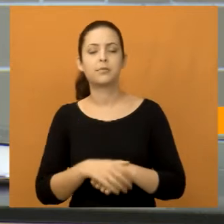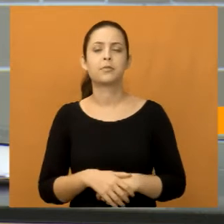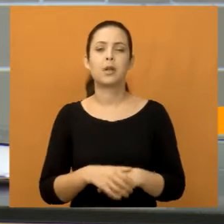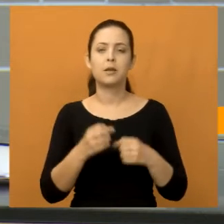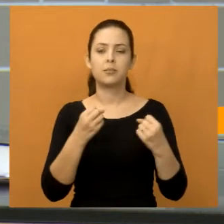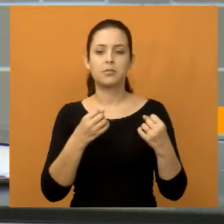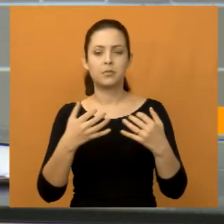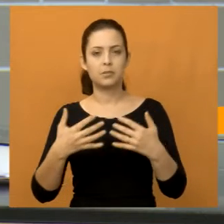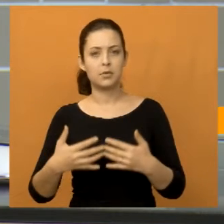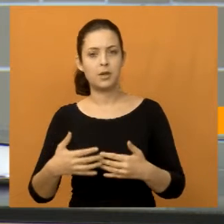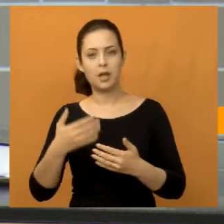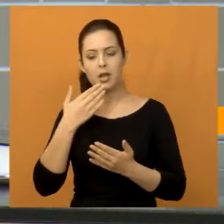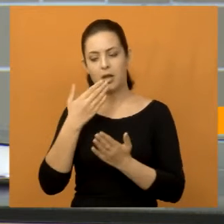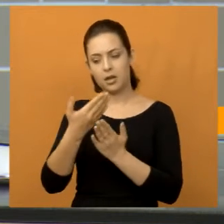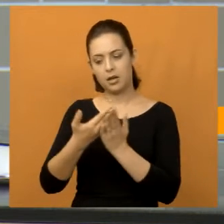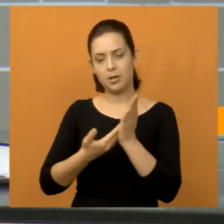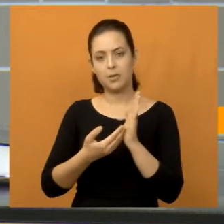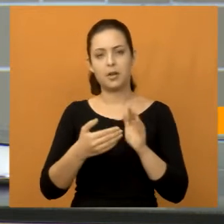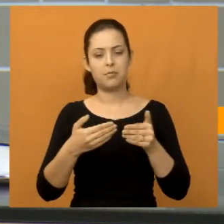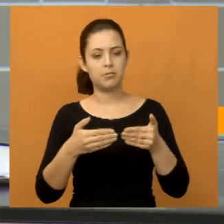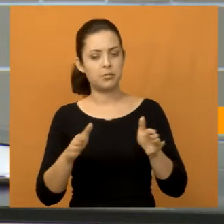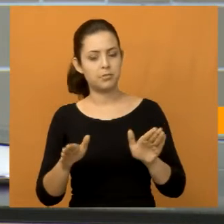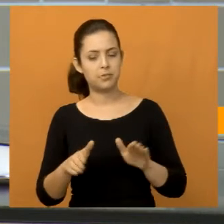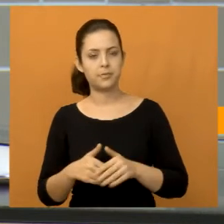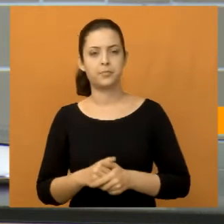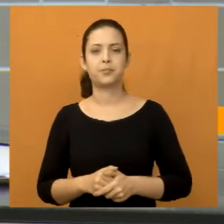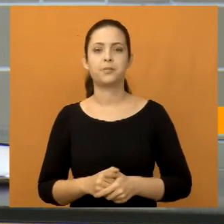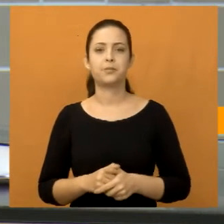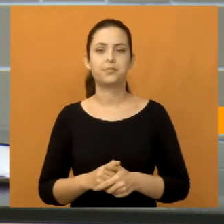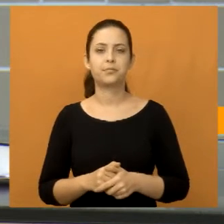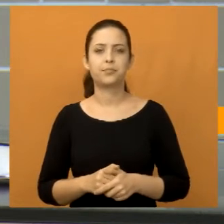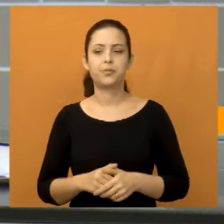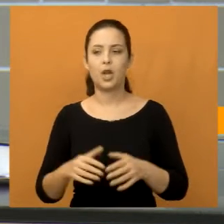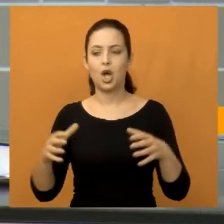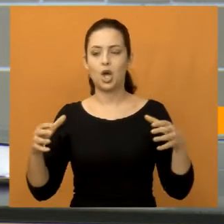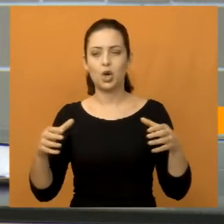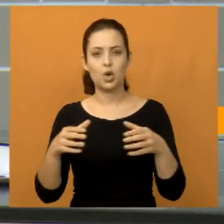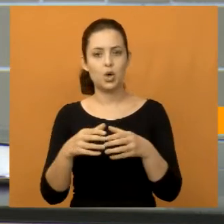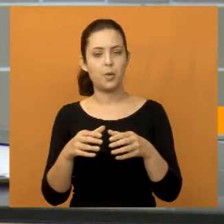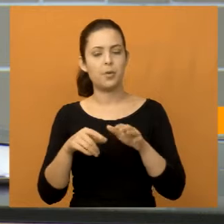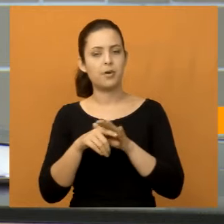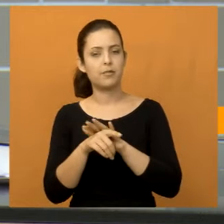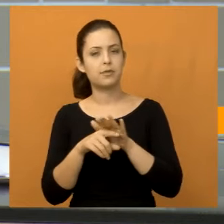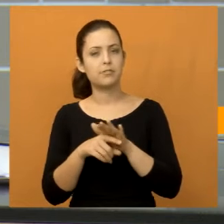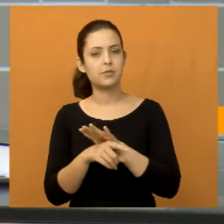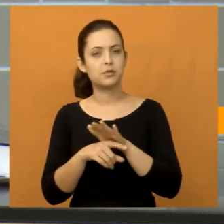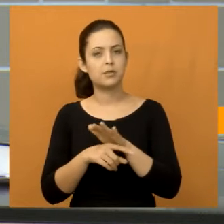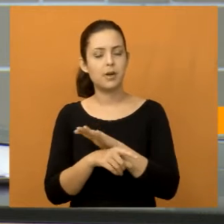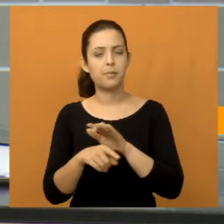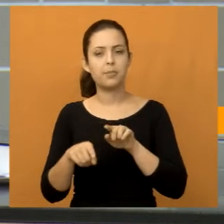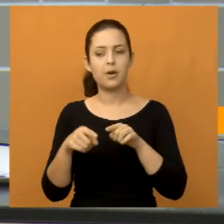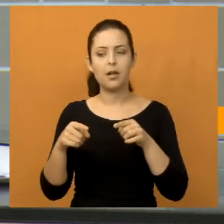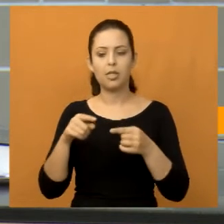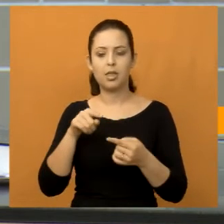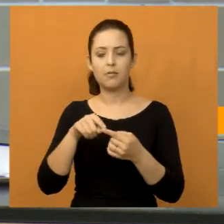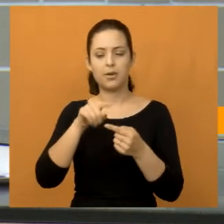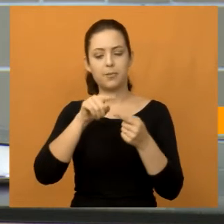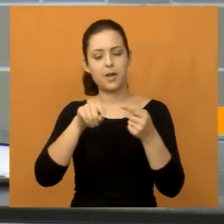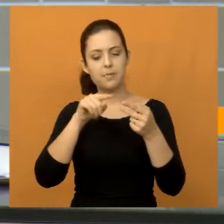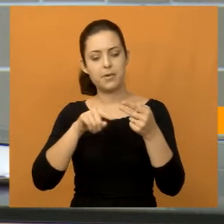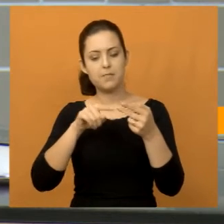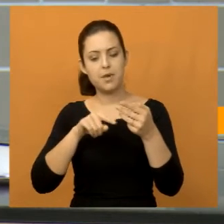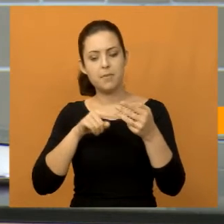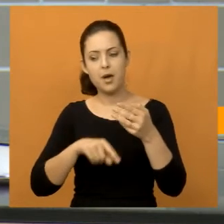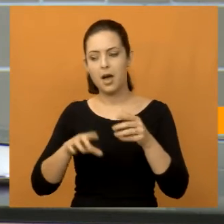expostas no requerimento inaugural. Composto colegiado investigativo e definidas as